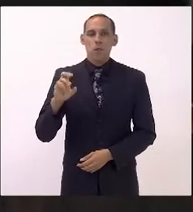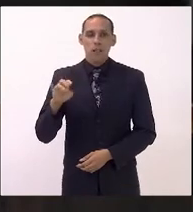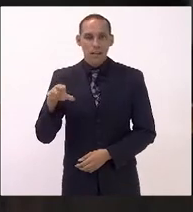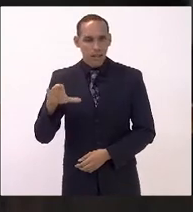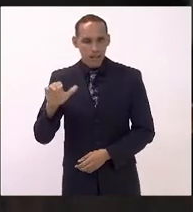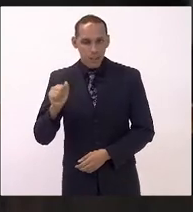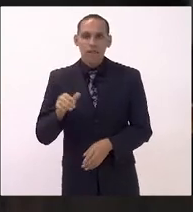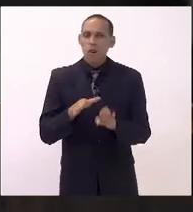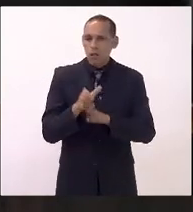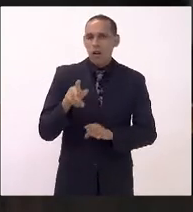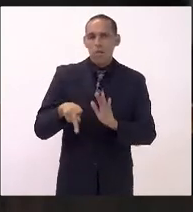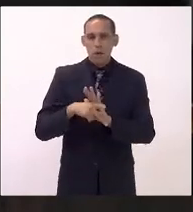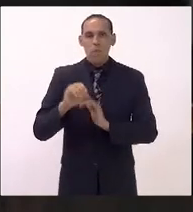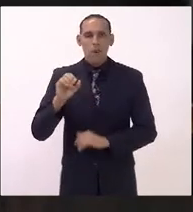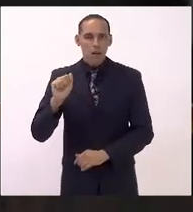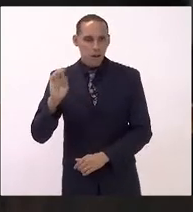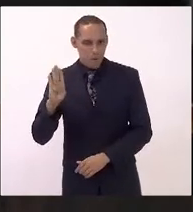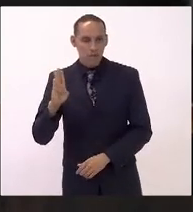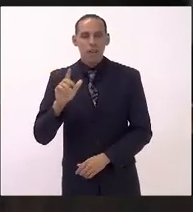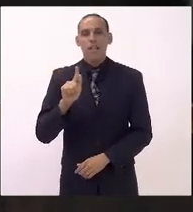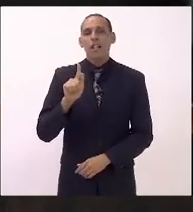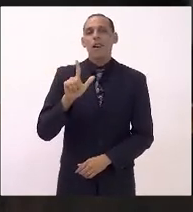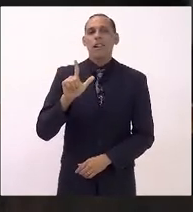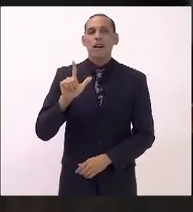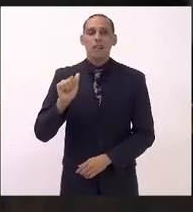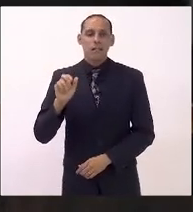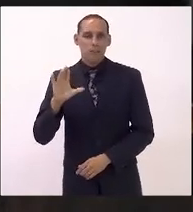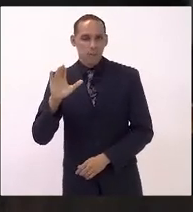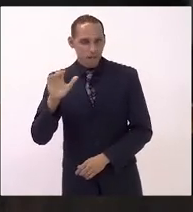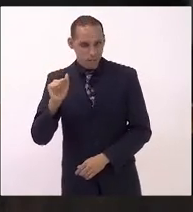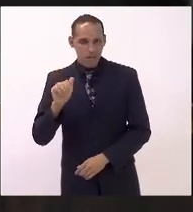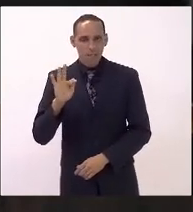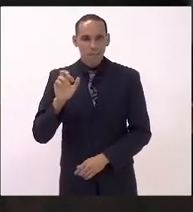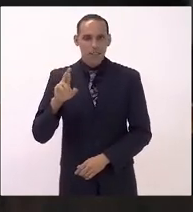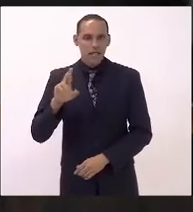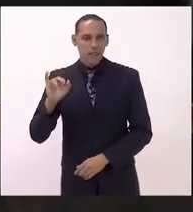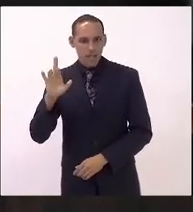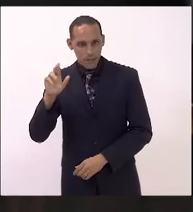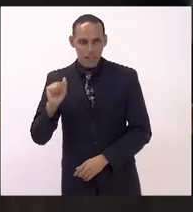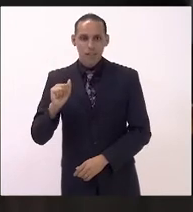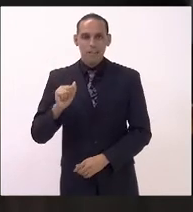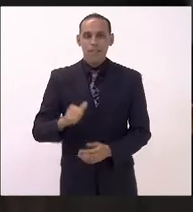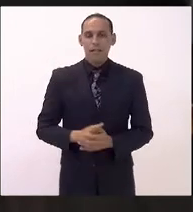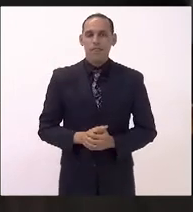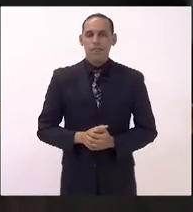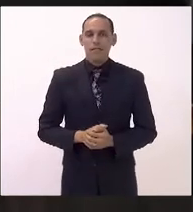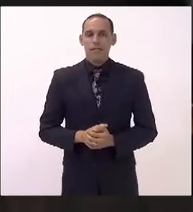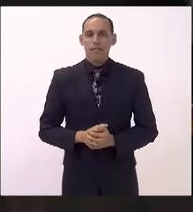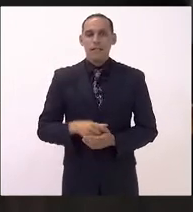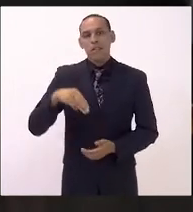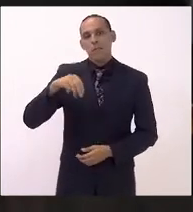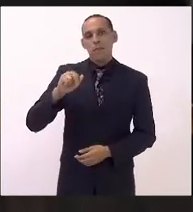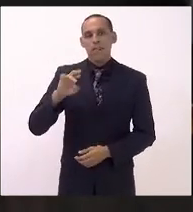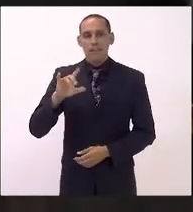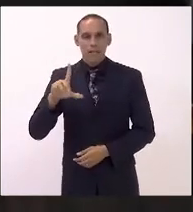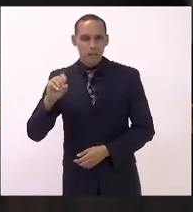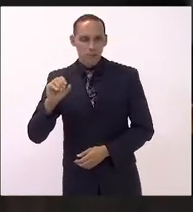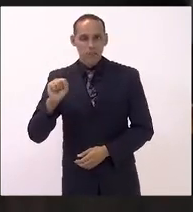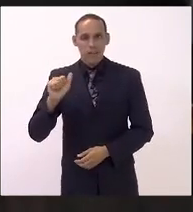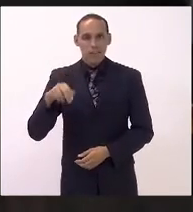conselheiro da OAB, Gláucia Ferreira Bastos e Marcelo